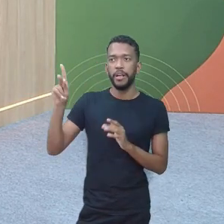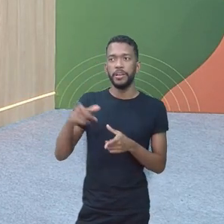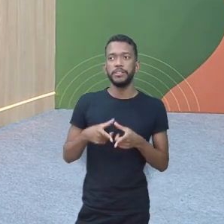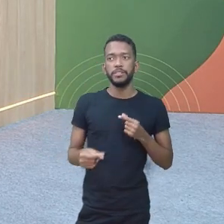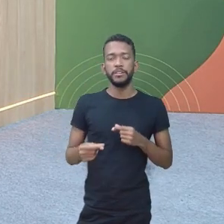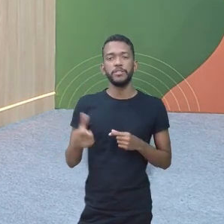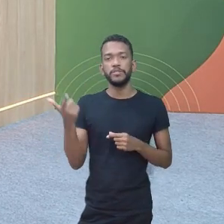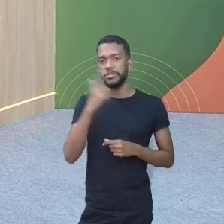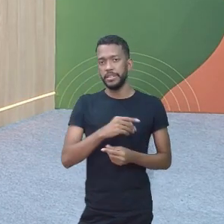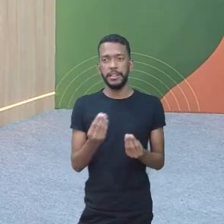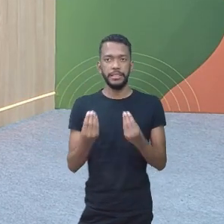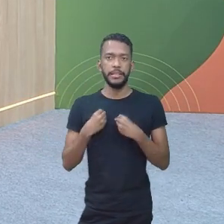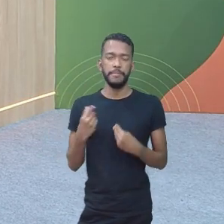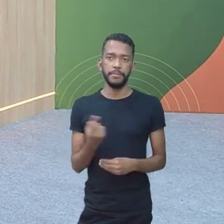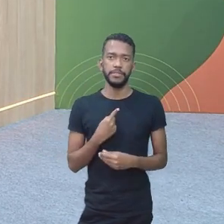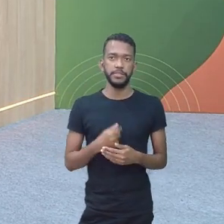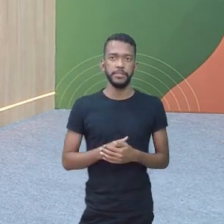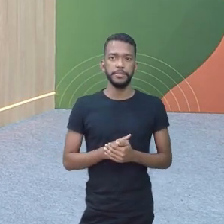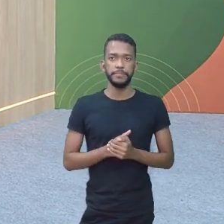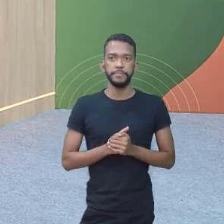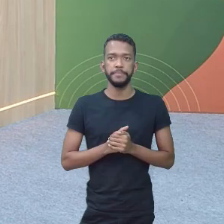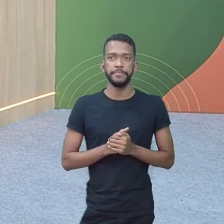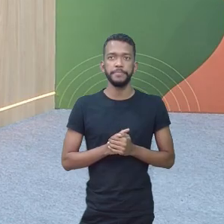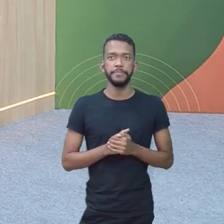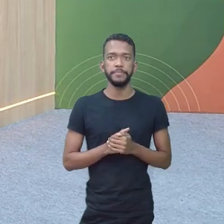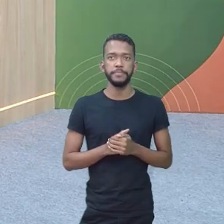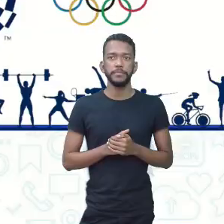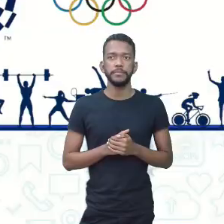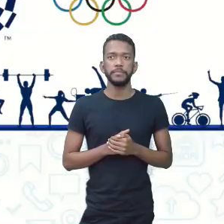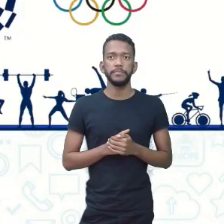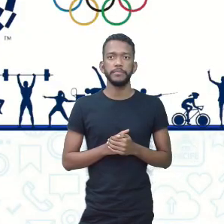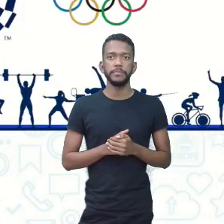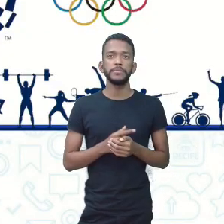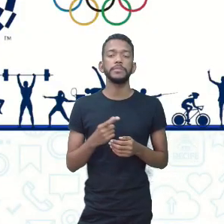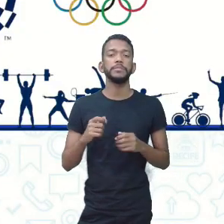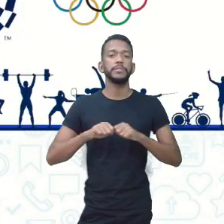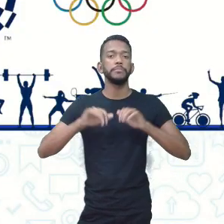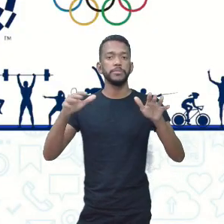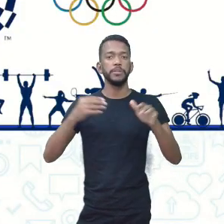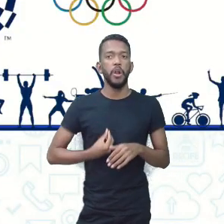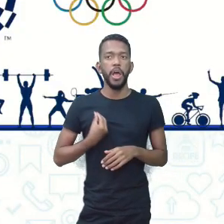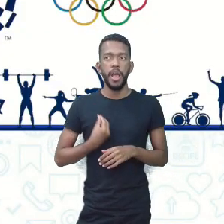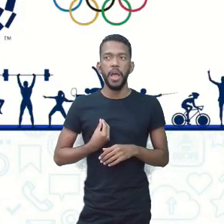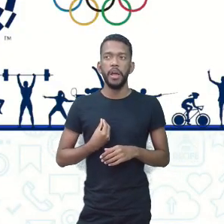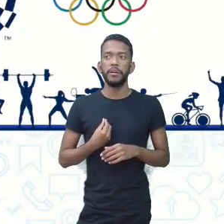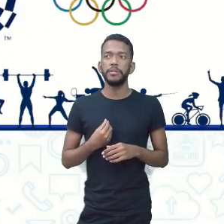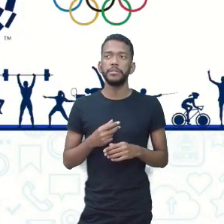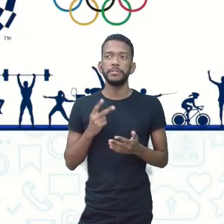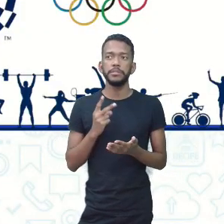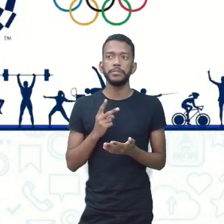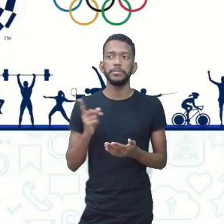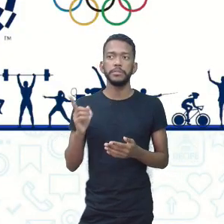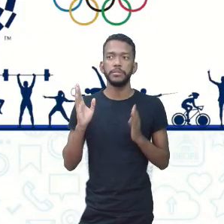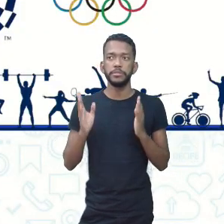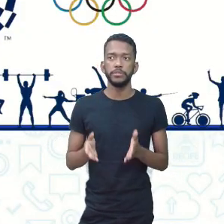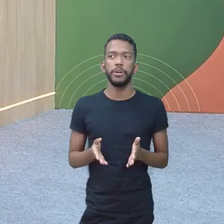conseguem trazer para a gente, né? Por exemplo, transmissão online ao vivo. Os jogos eles estão